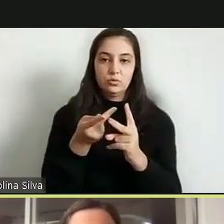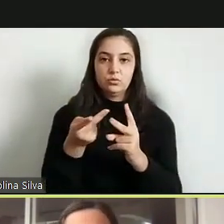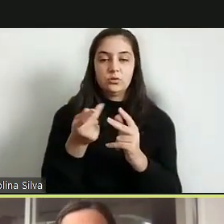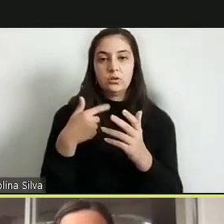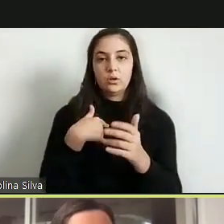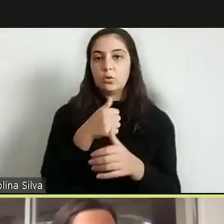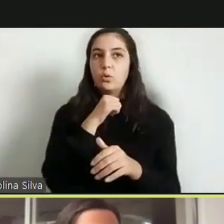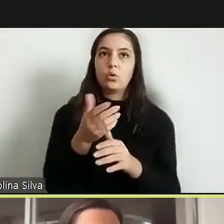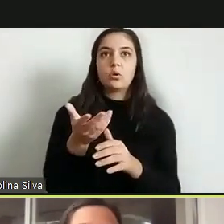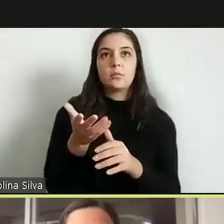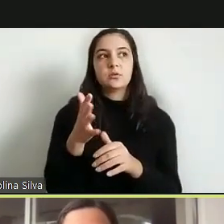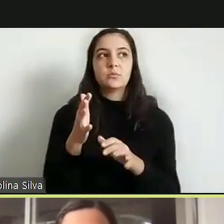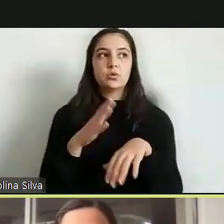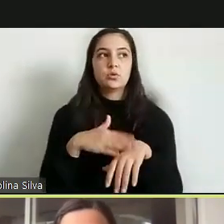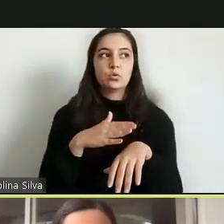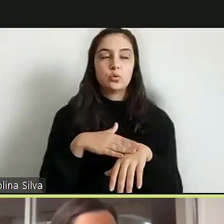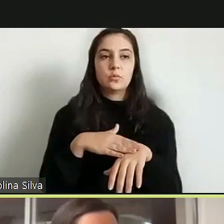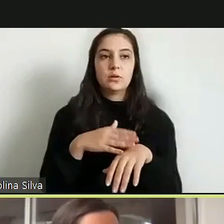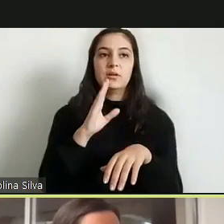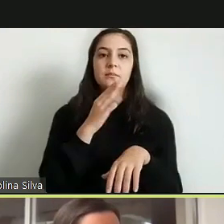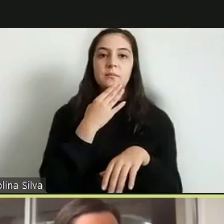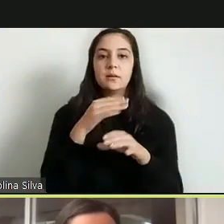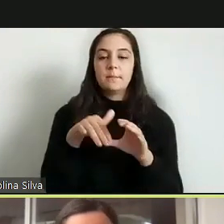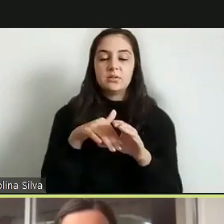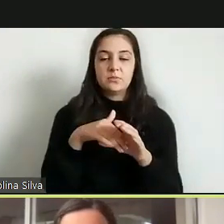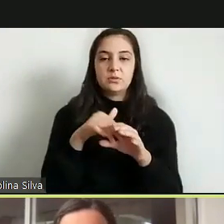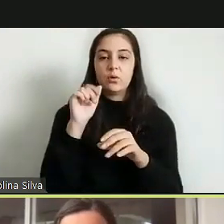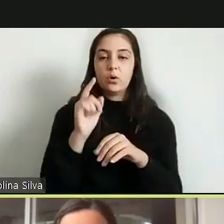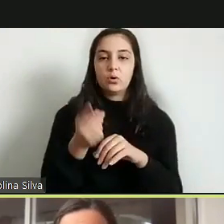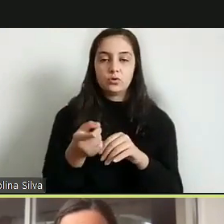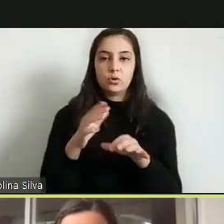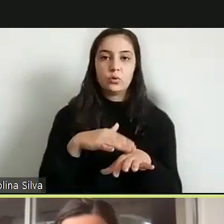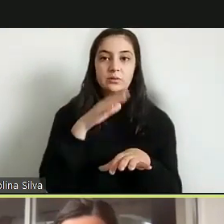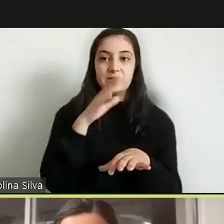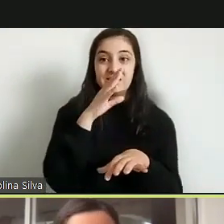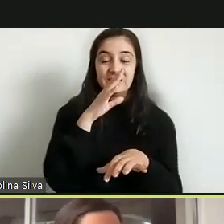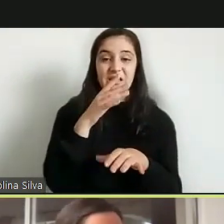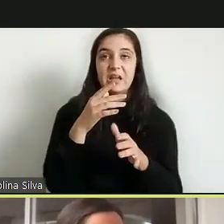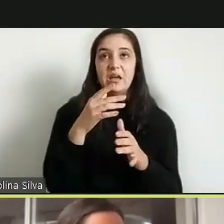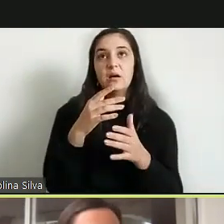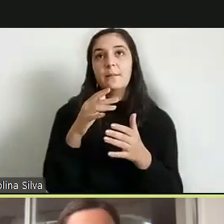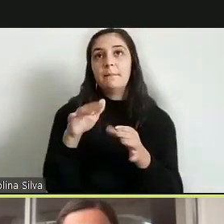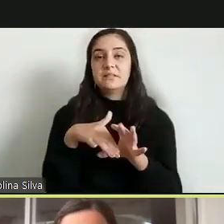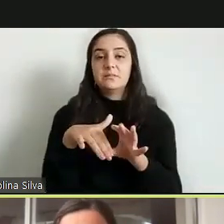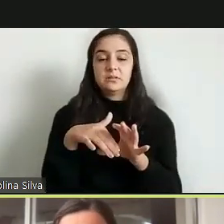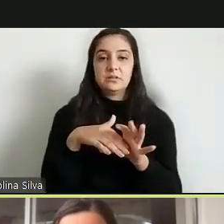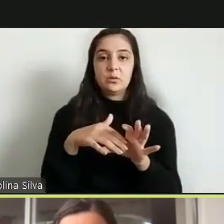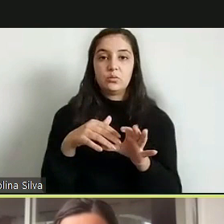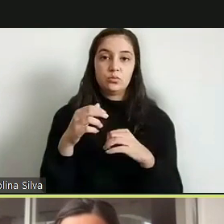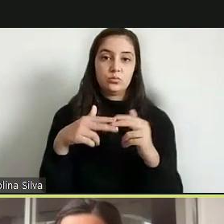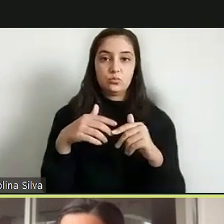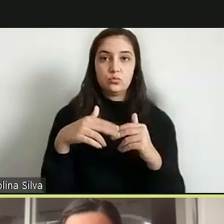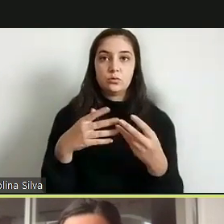concordo parcialmente, na medida em que depende do tipo de participação que for. Porque se for uma participação co-construída, em que realmente há um